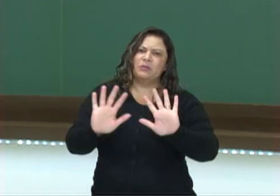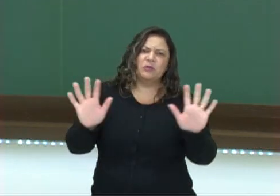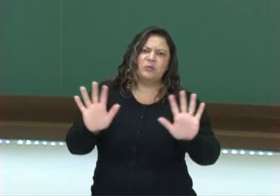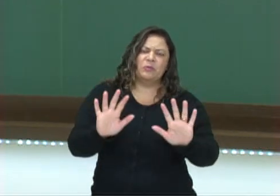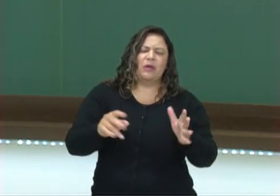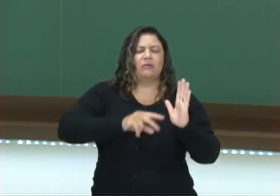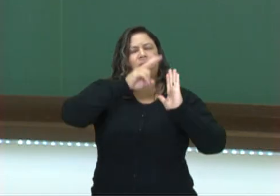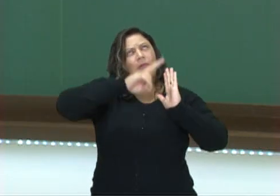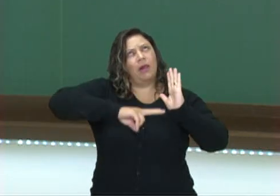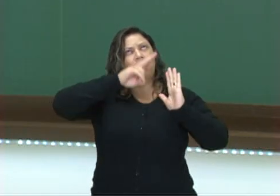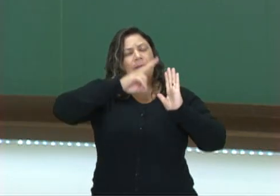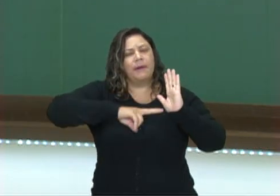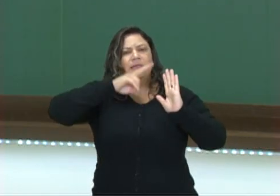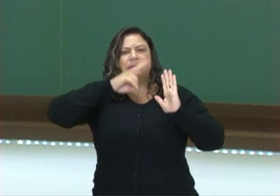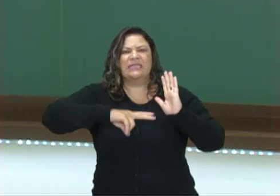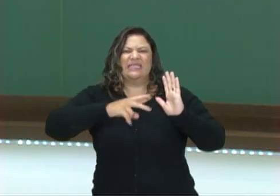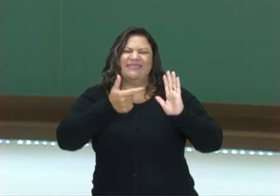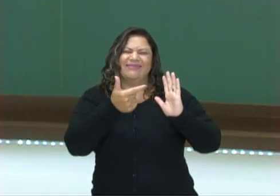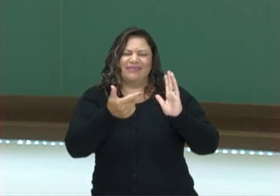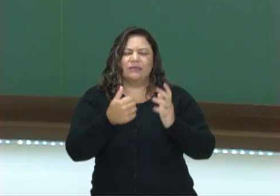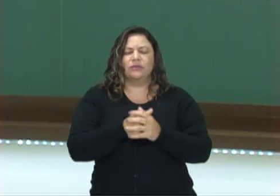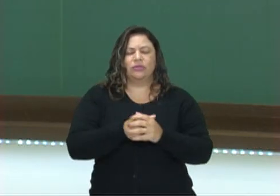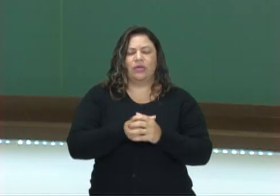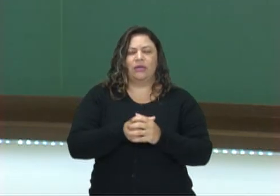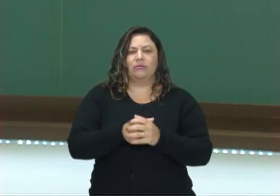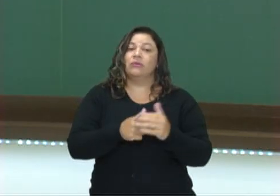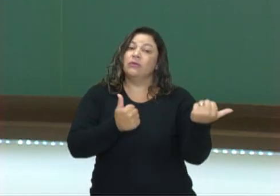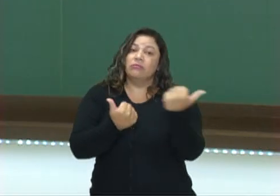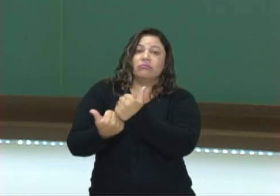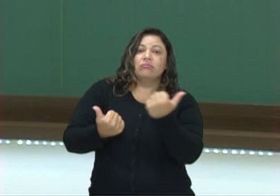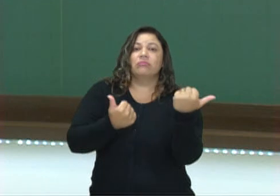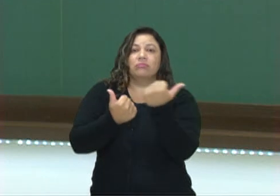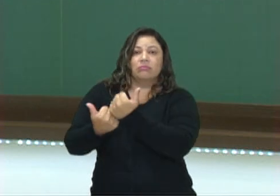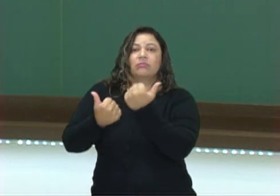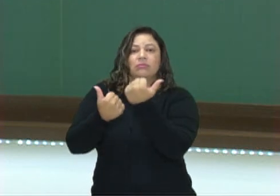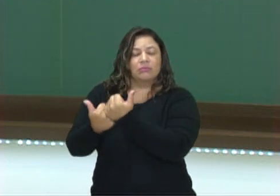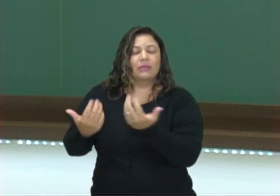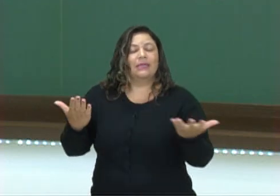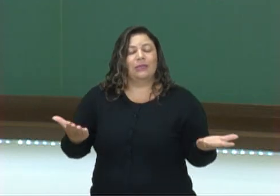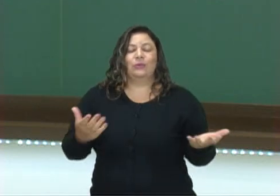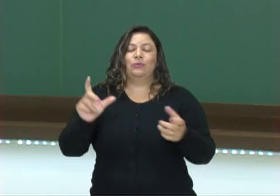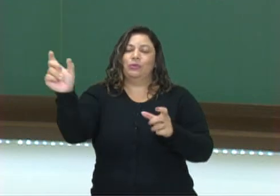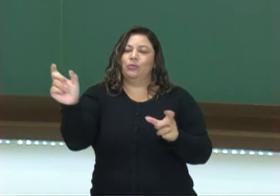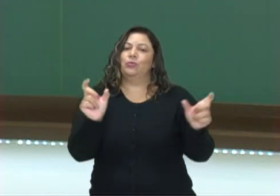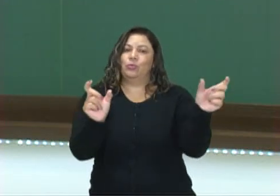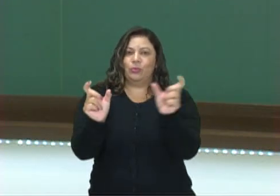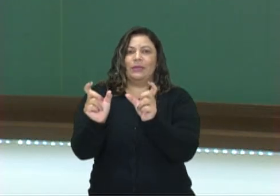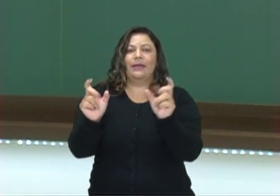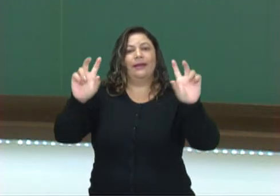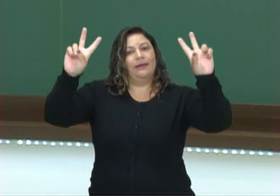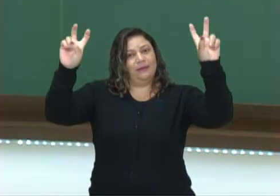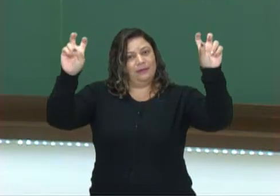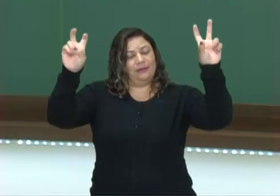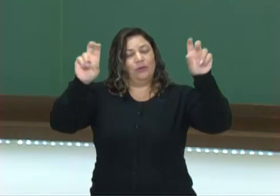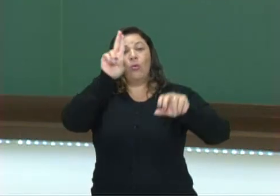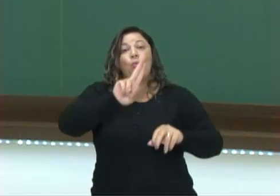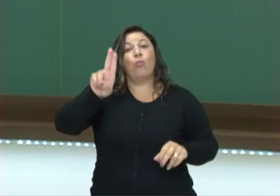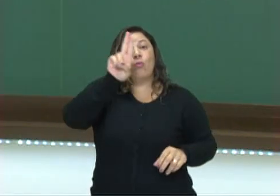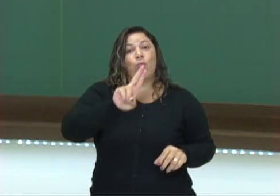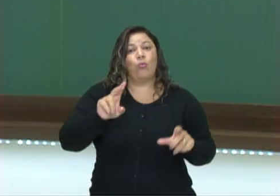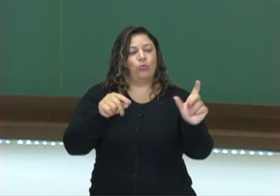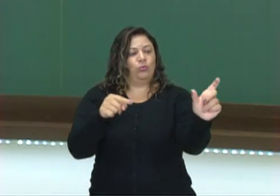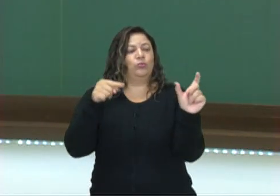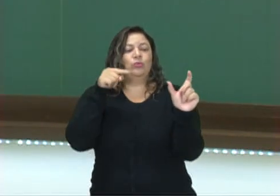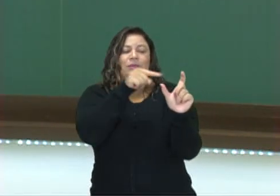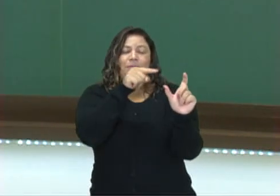leitor não chegasse até o fim da notícia se ele se cansasse dessa temática, desse assunto, devido ao uso da palavra e não